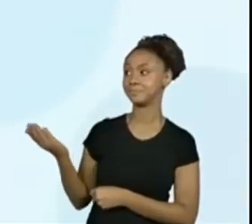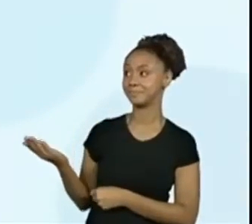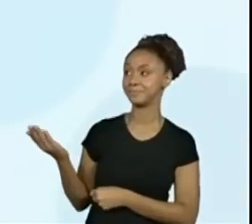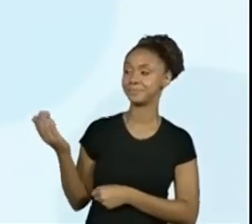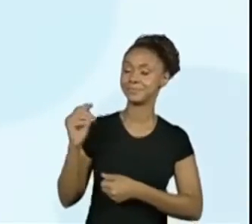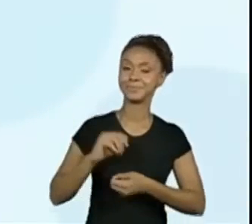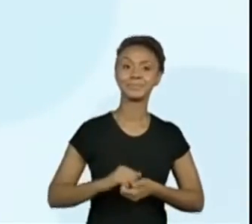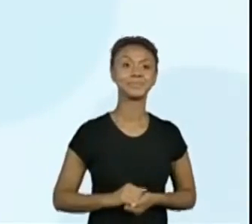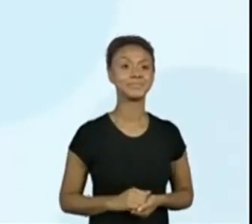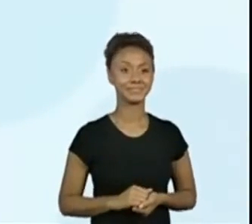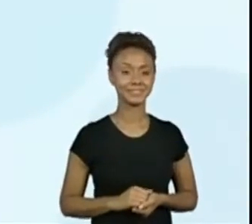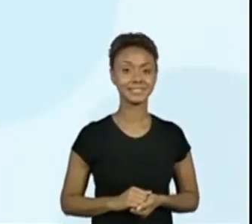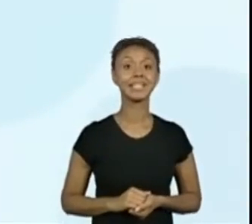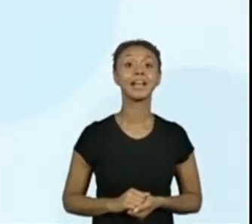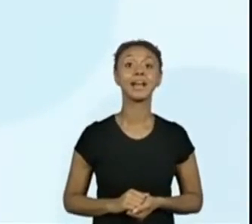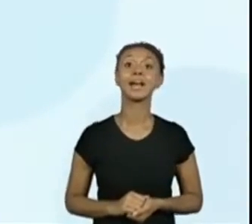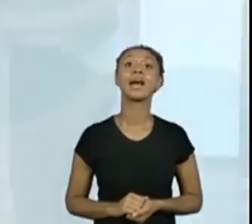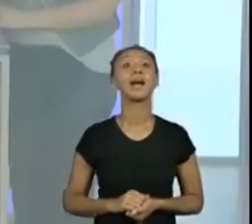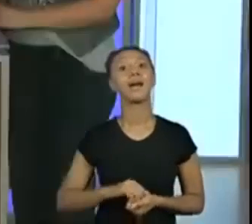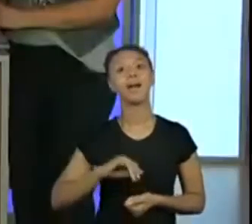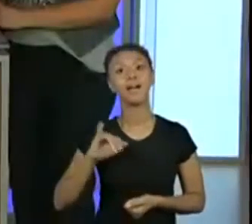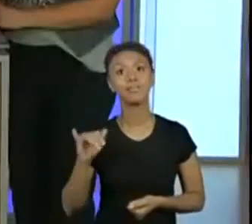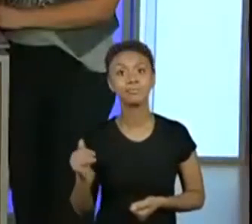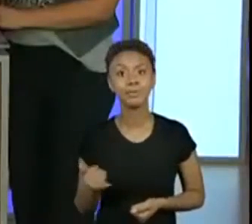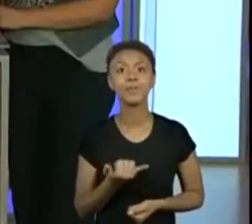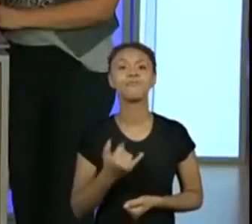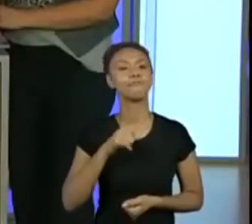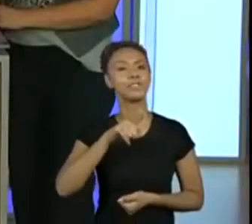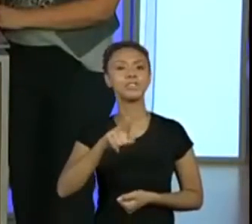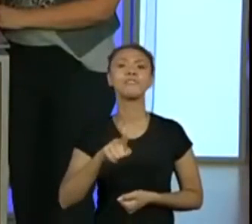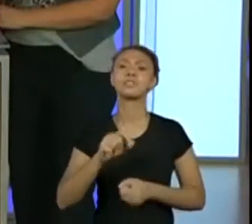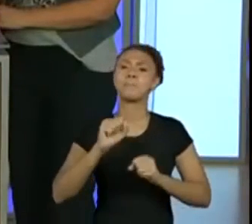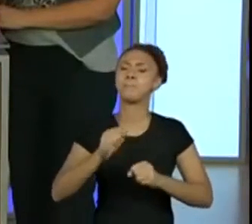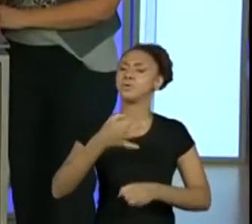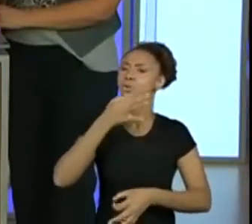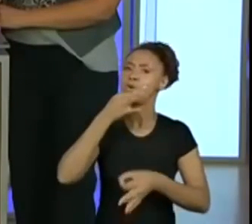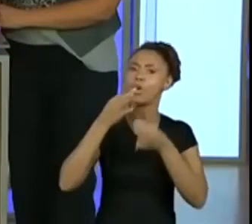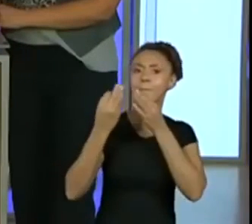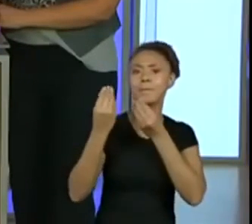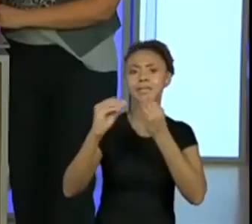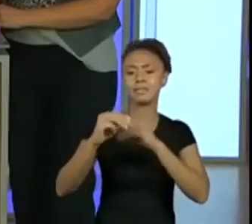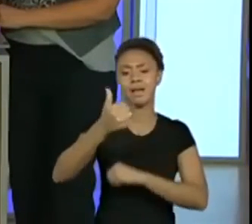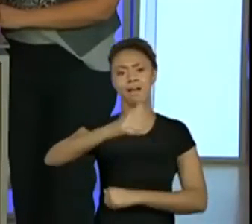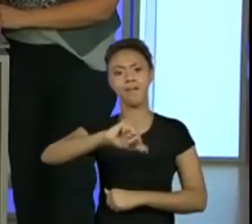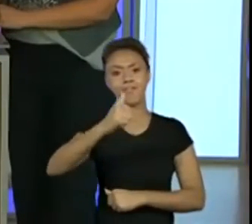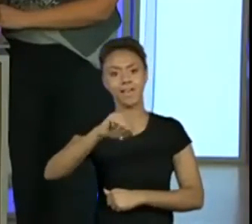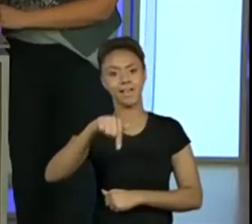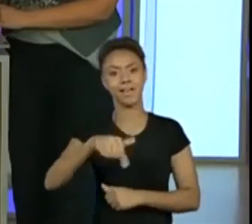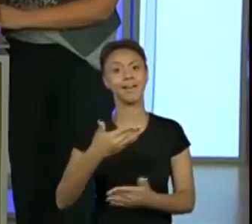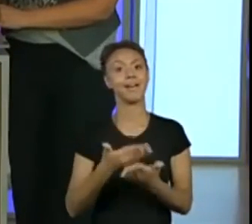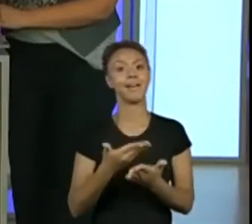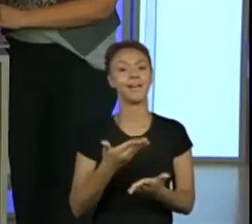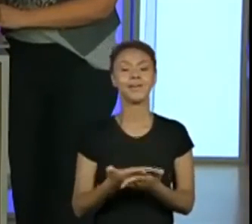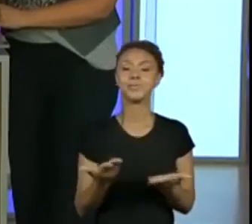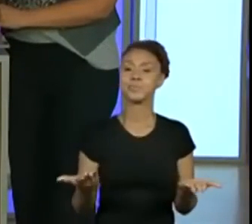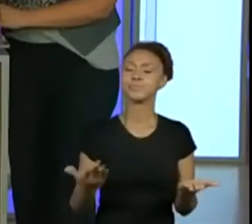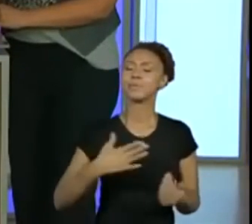avaliação. Isso, para que vocês possam colocar aí os seus comentários, avaliarem a nossa aula. E olha, foi